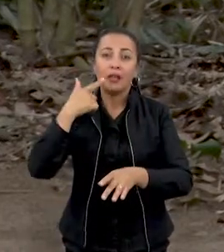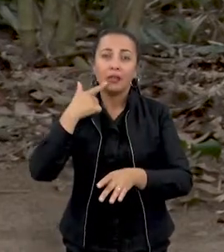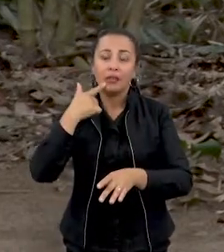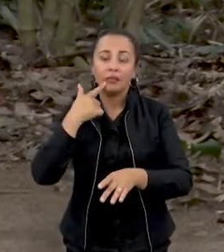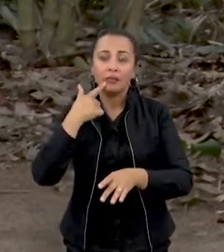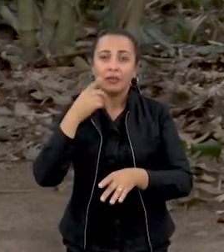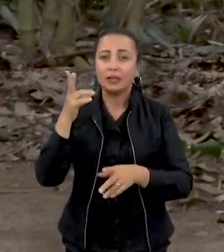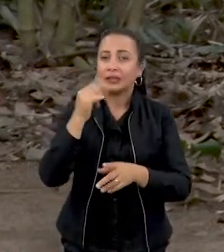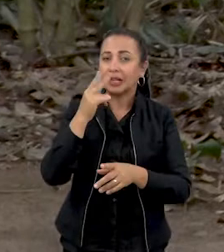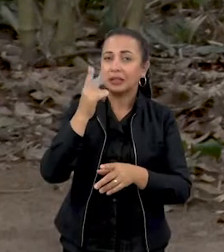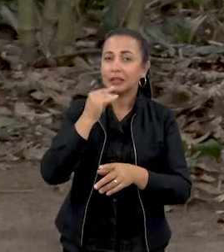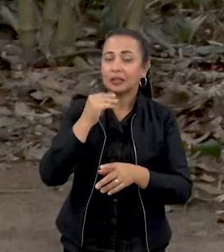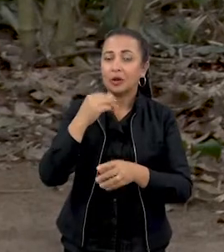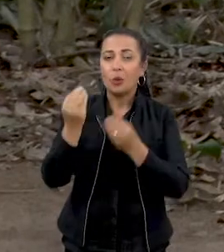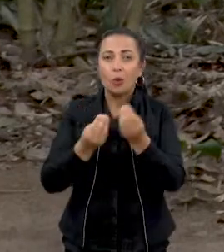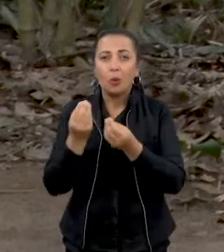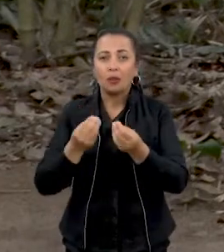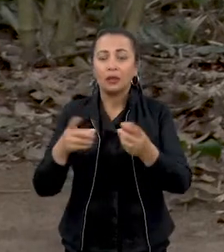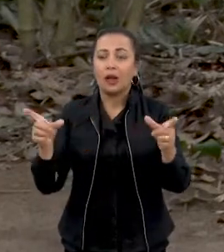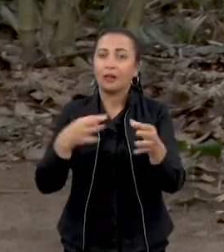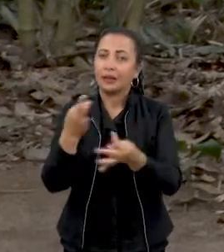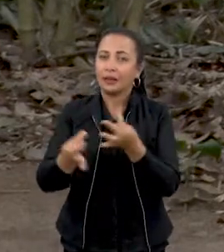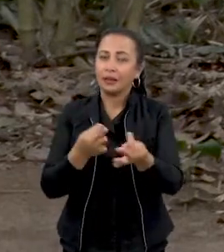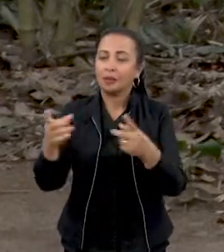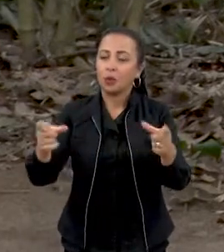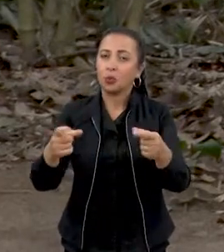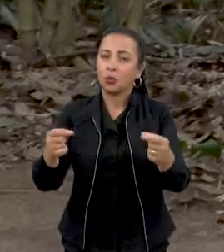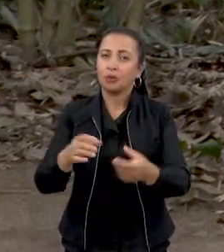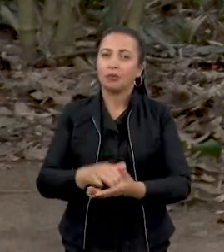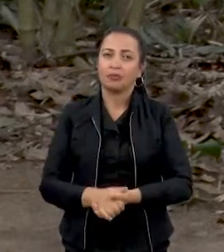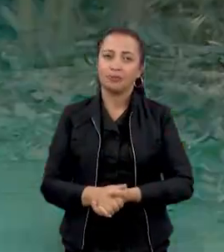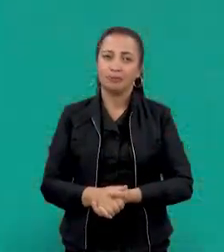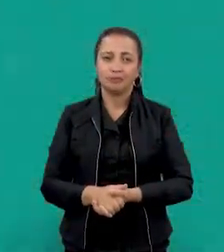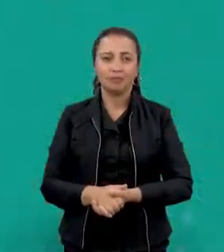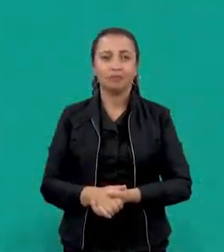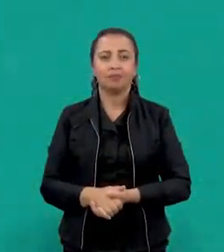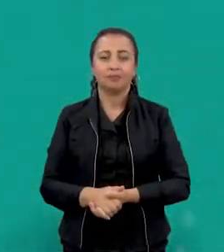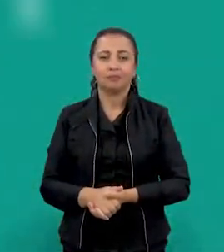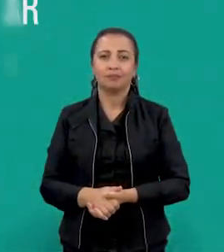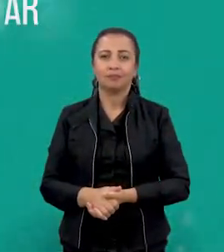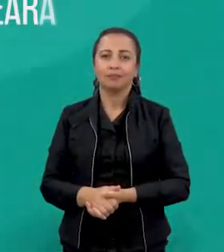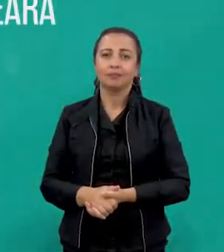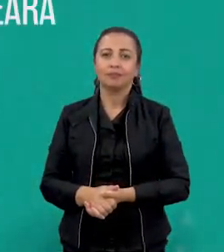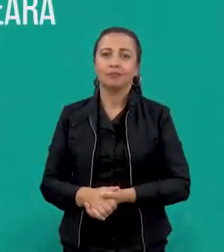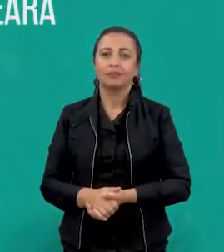papilas gustativas durante a fase mais agressiva do tratamento.